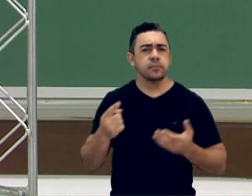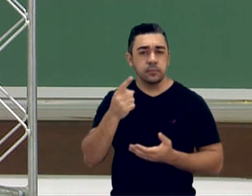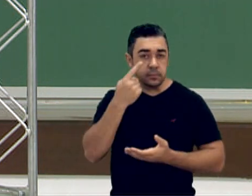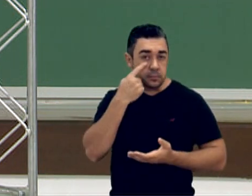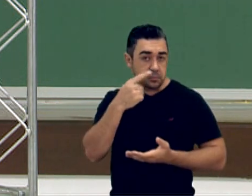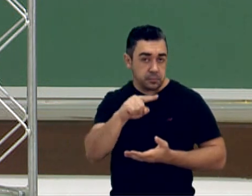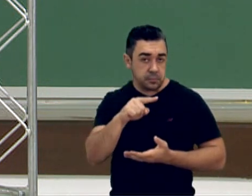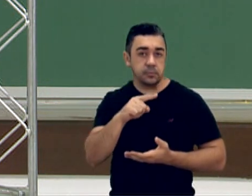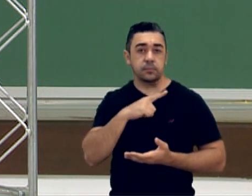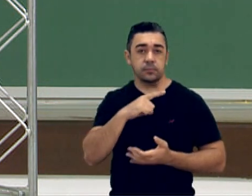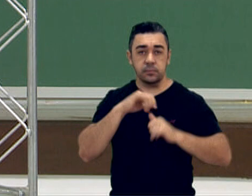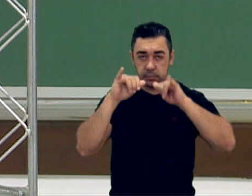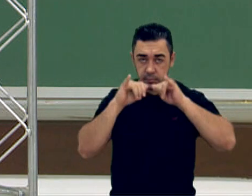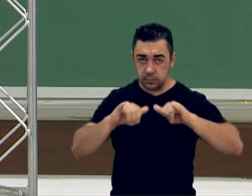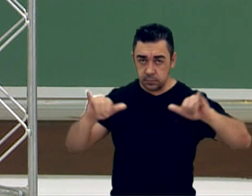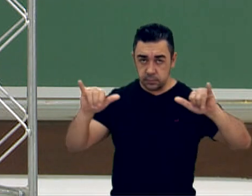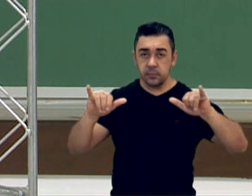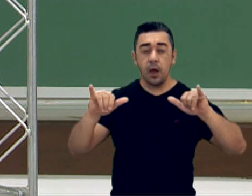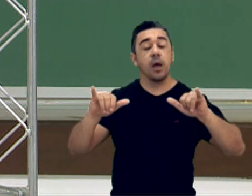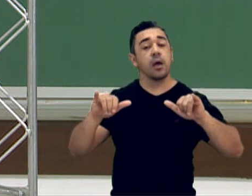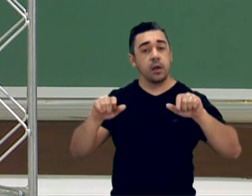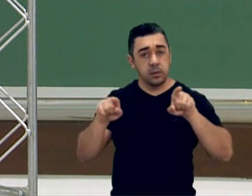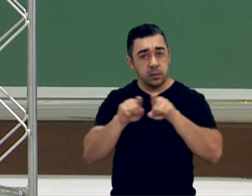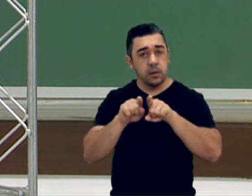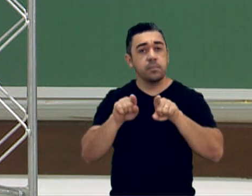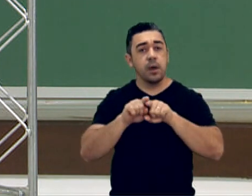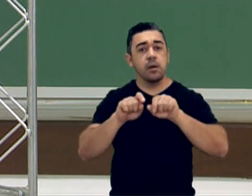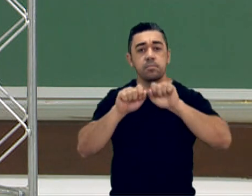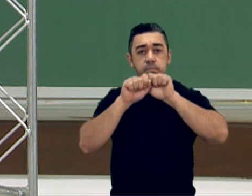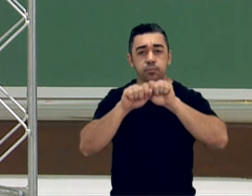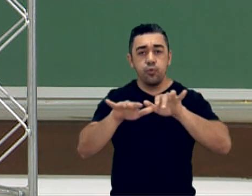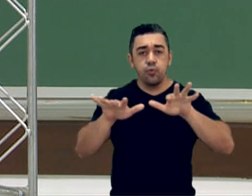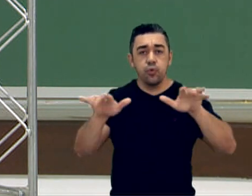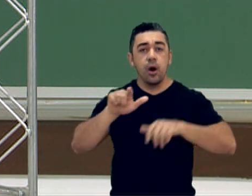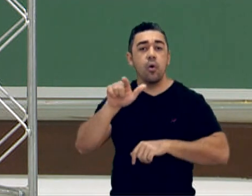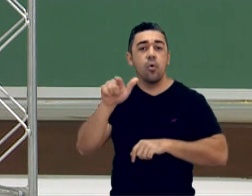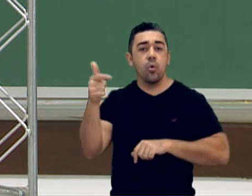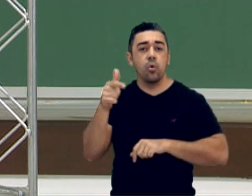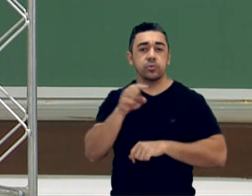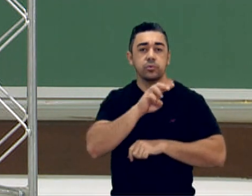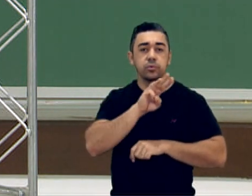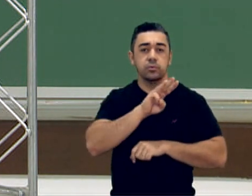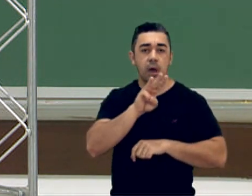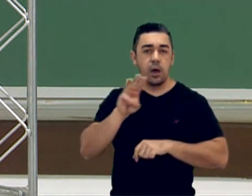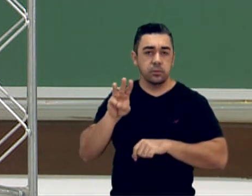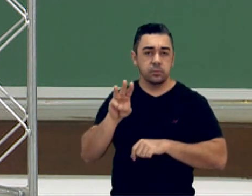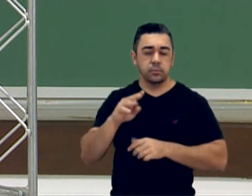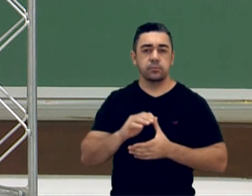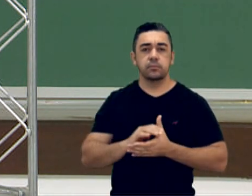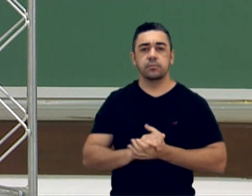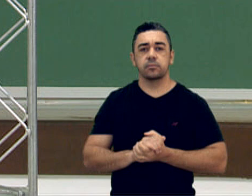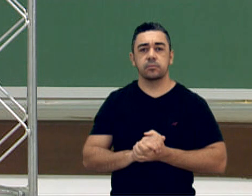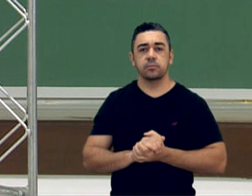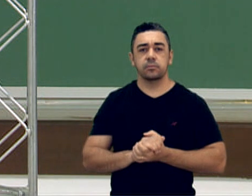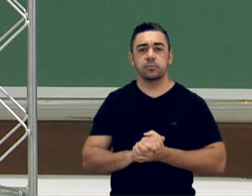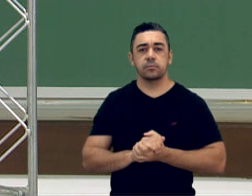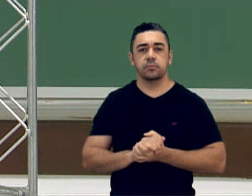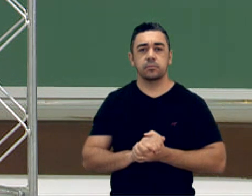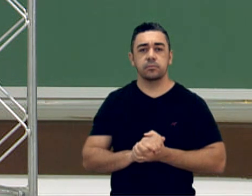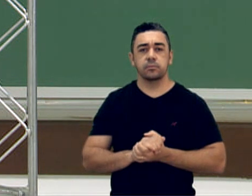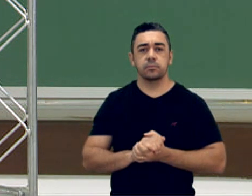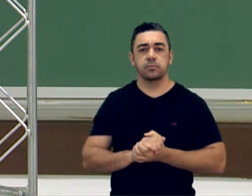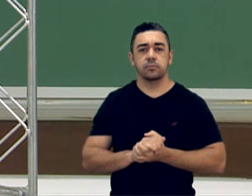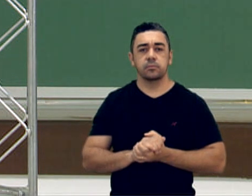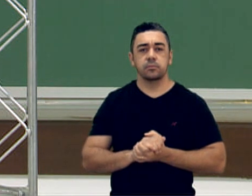se essa notícia, se essa história também foi publicada em outros sites. Look to see if the story you